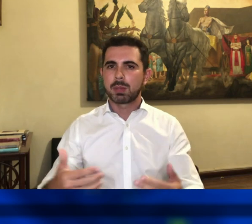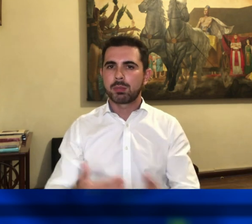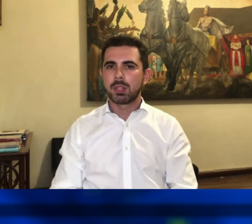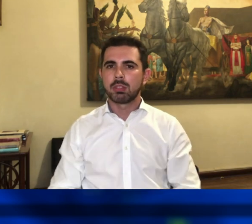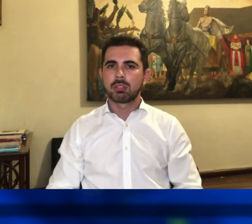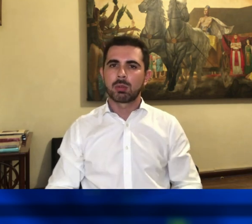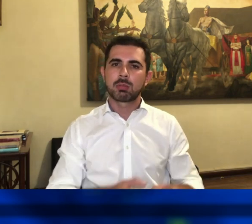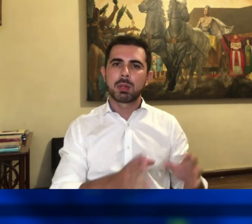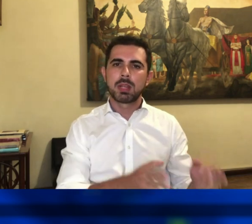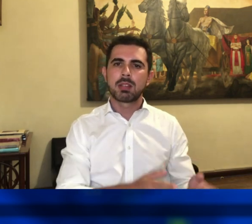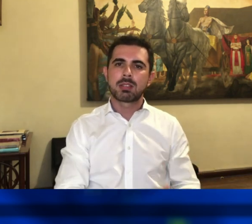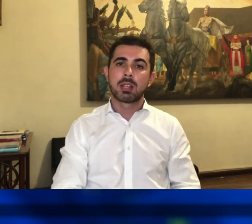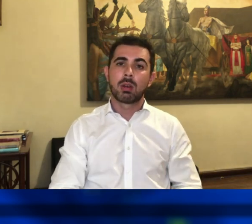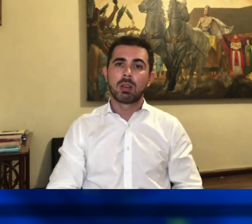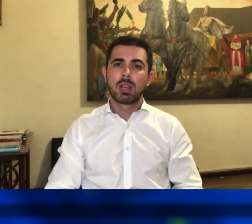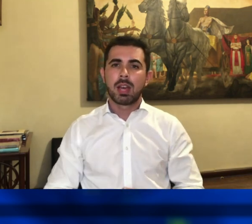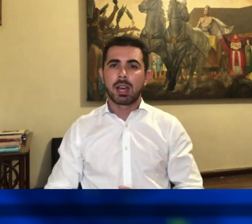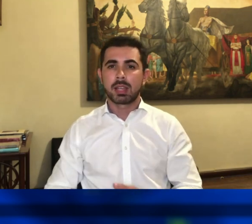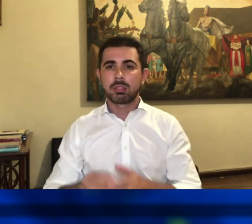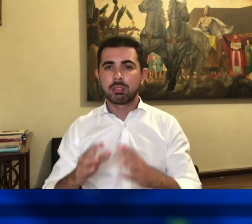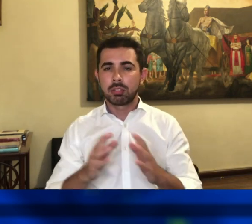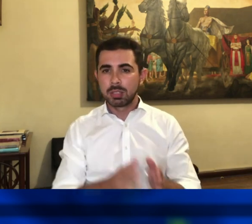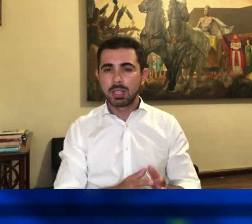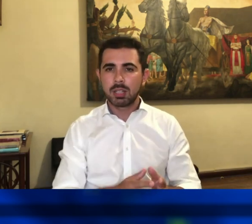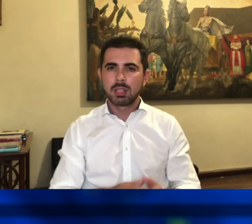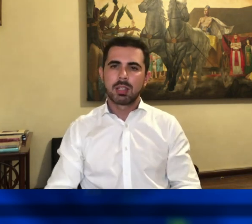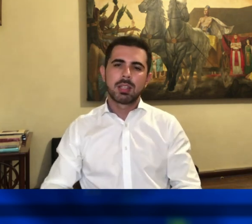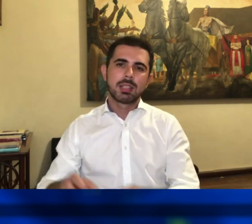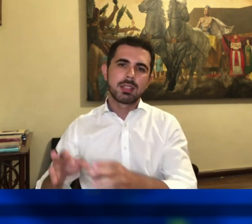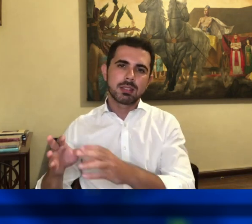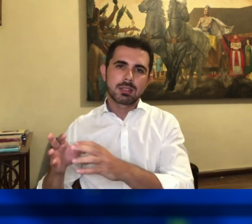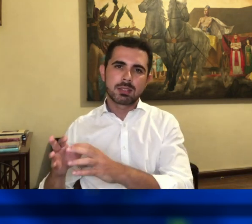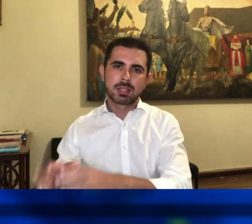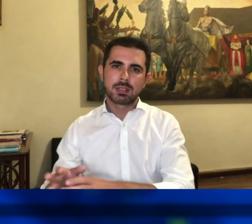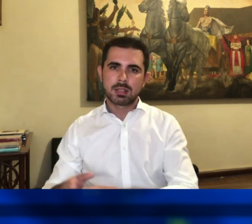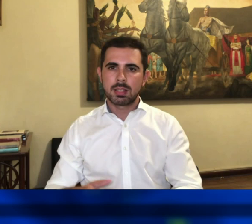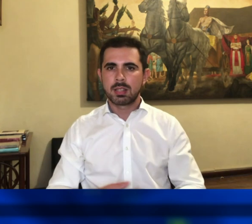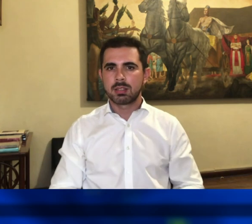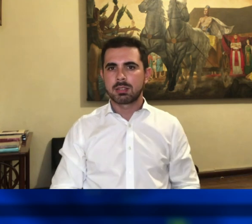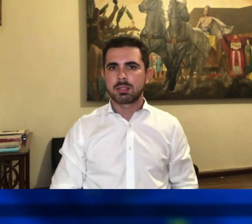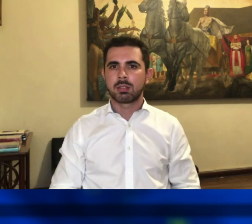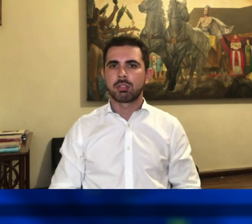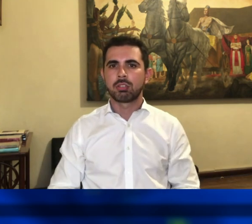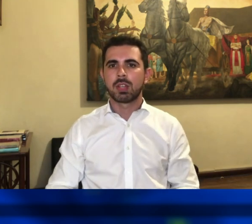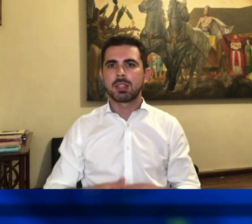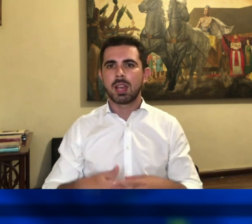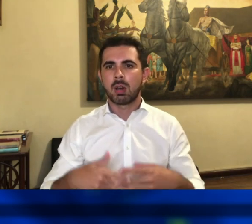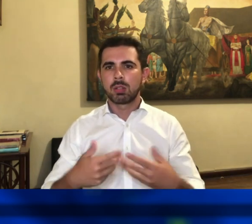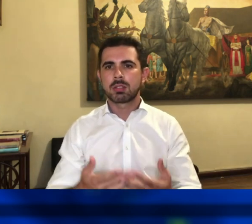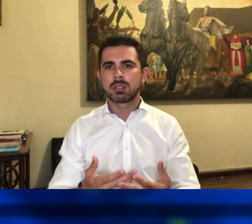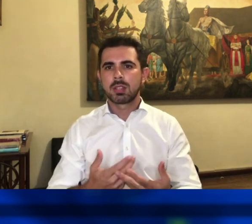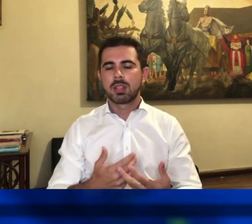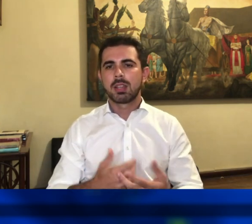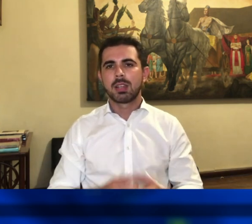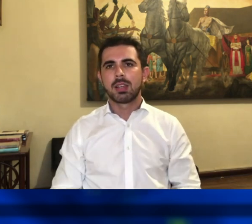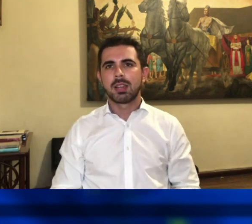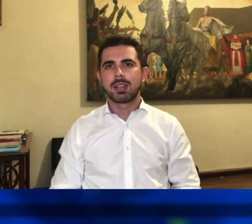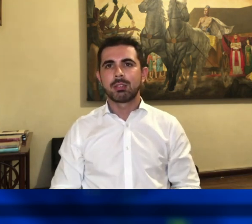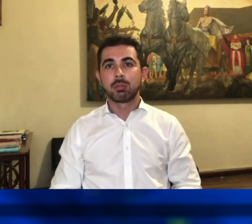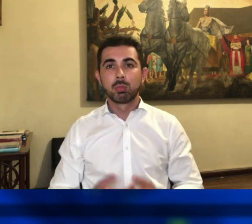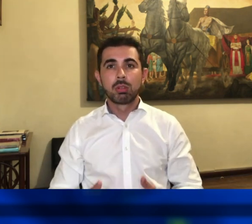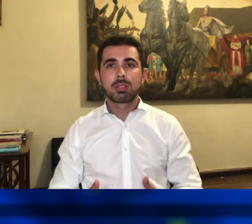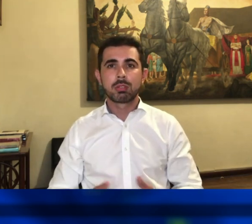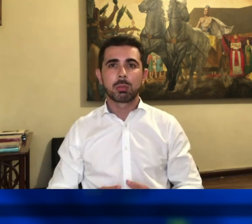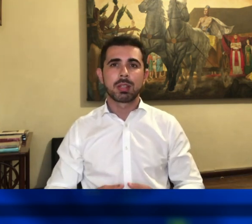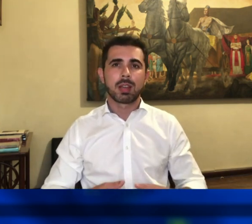mais para frente. Então, as primeiras serão a Restinga e Santa Teresa. A gente vai ter aulas